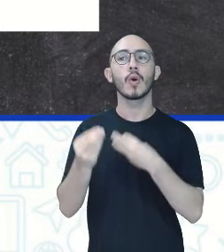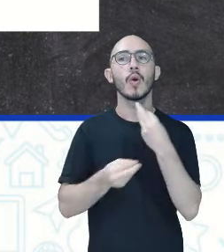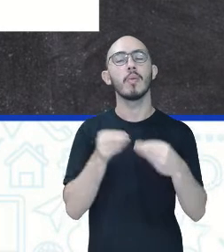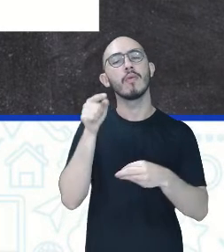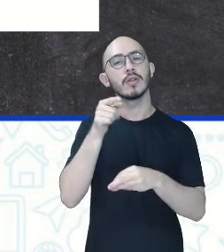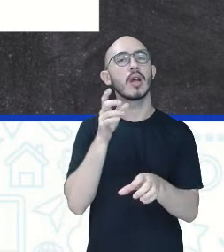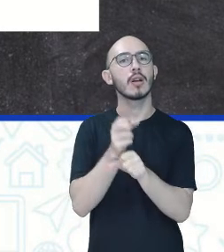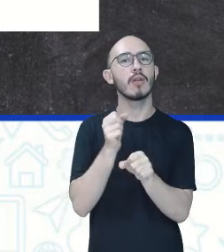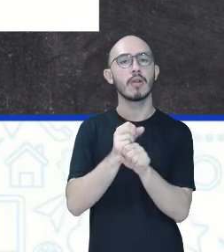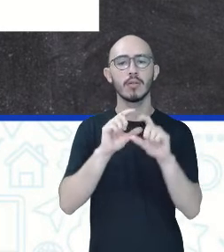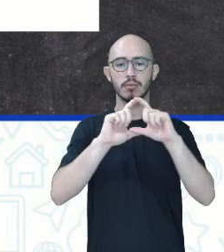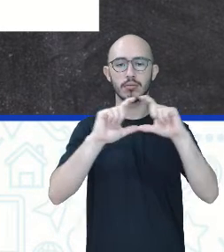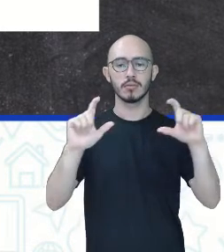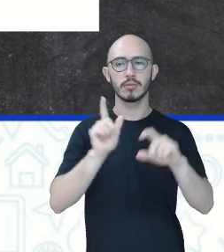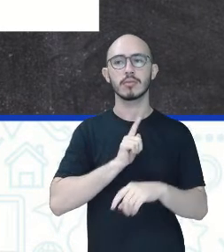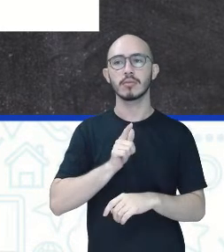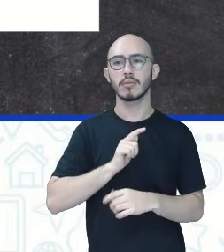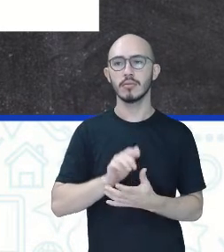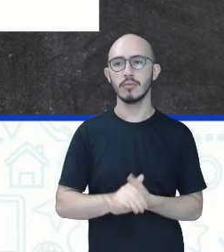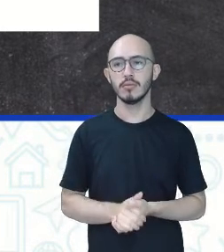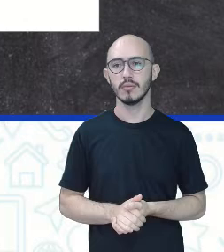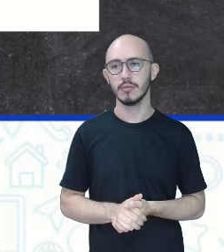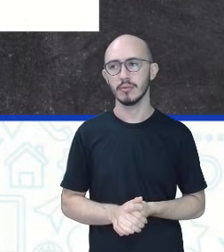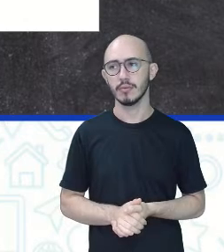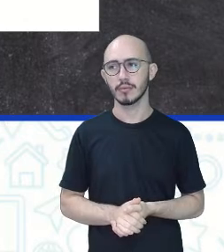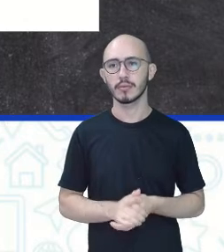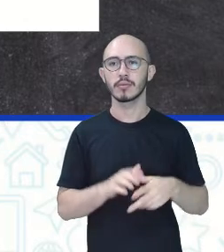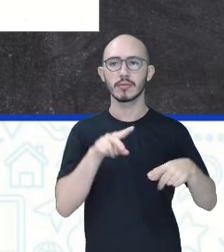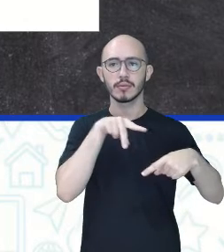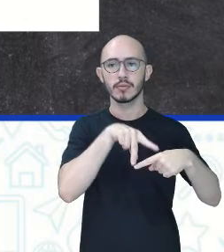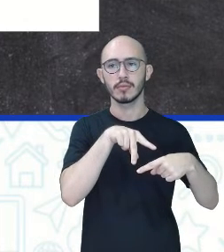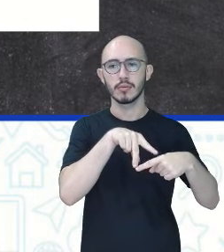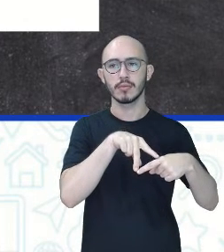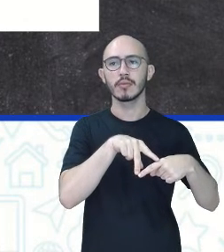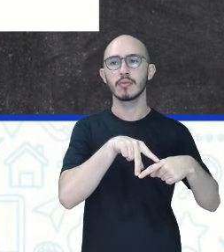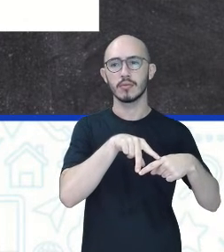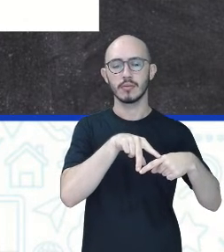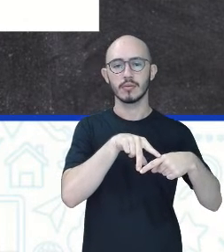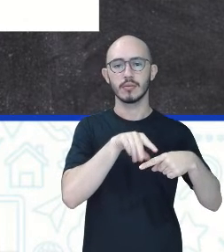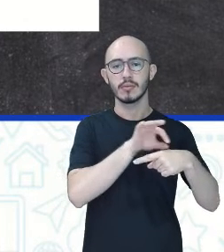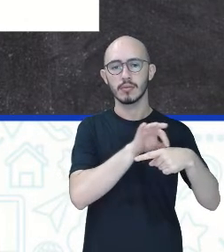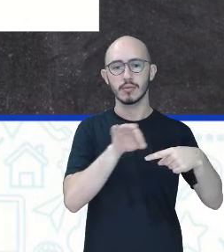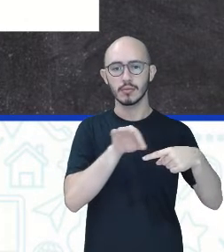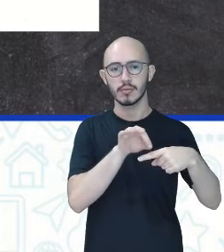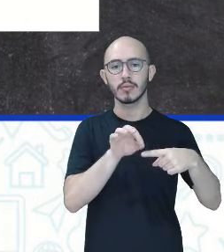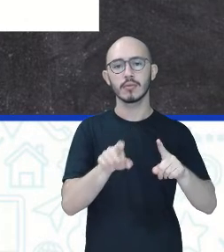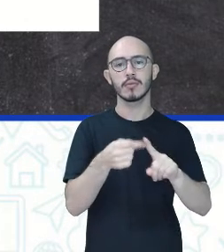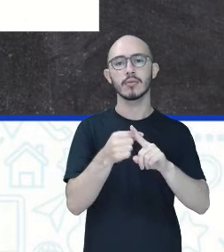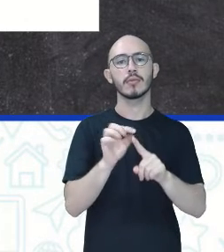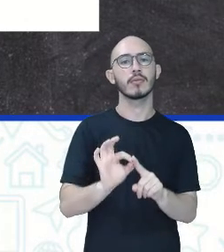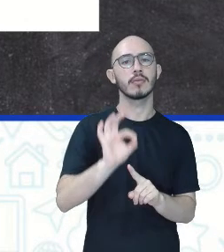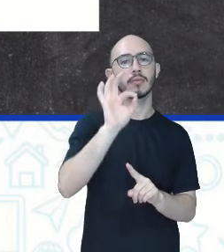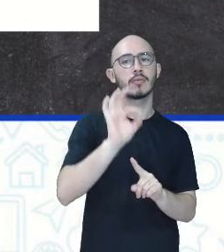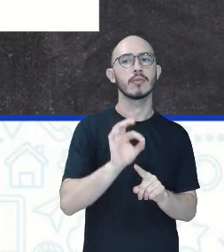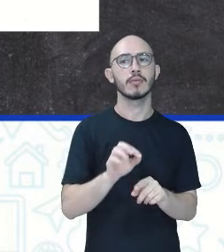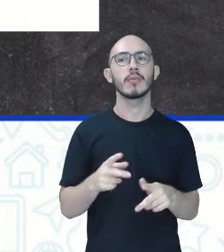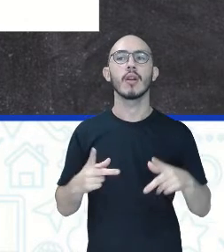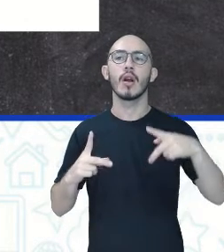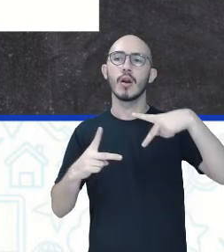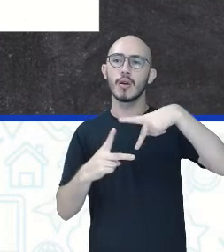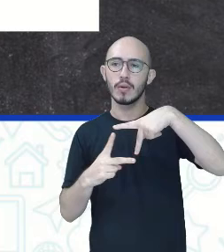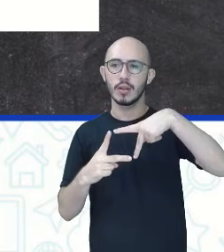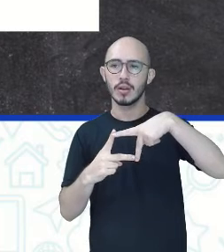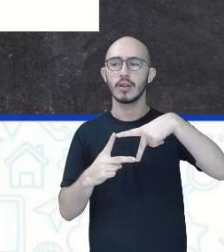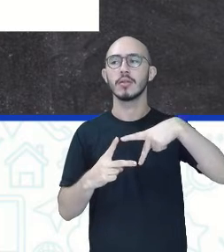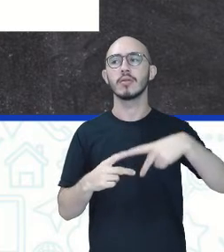para calcular essa área. A área do triângulo é base vezes altura dividido por 2. A área do quadrado é o